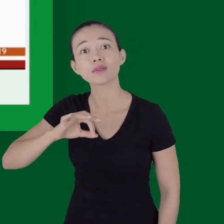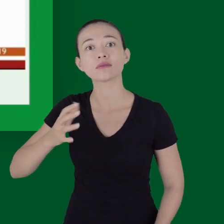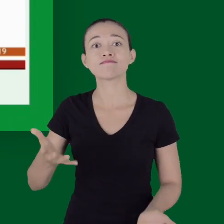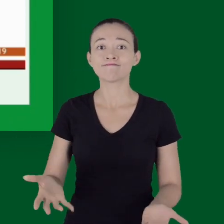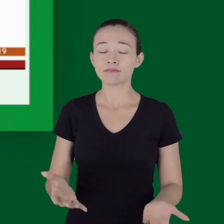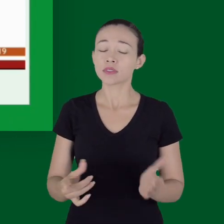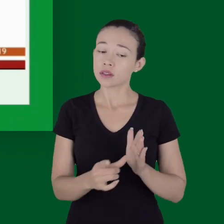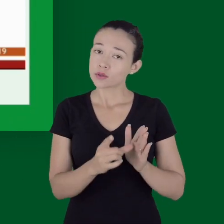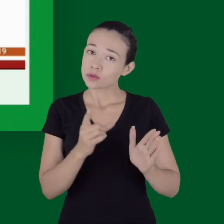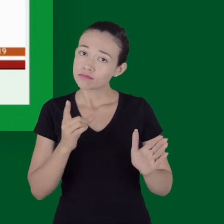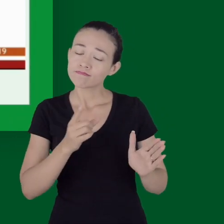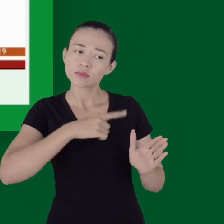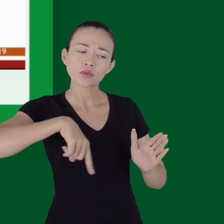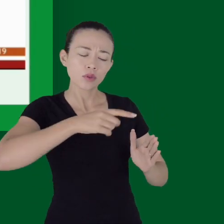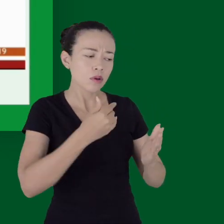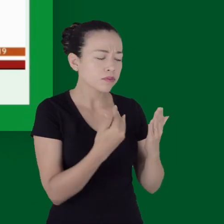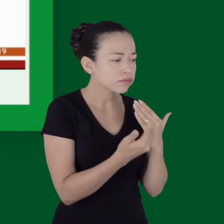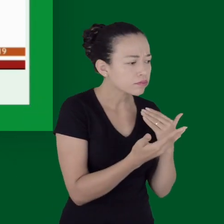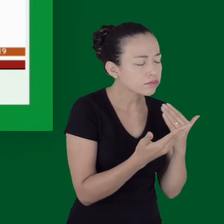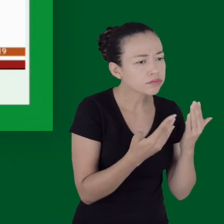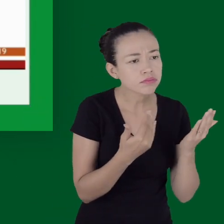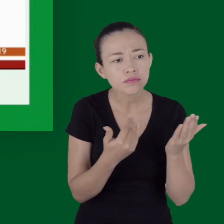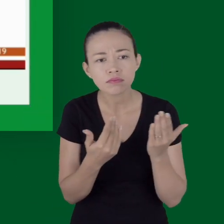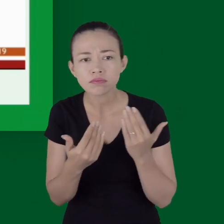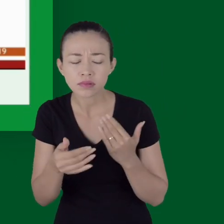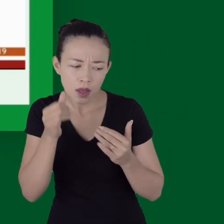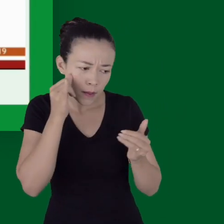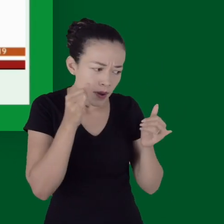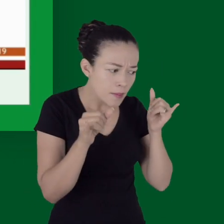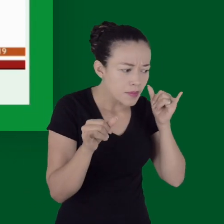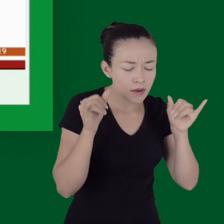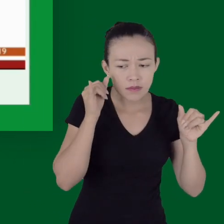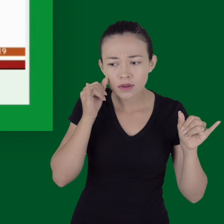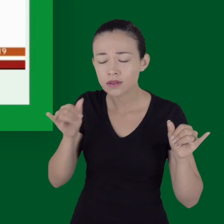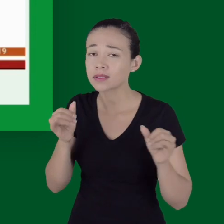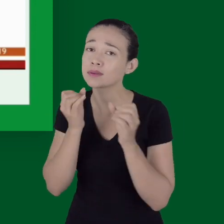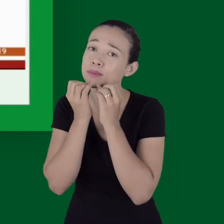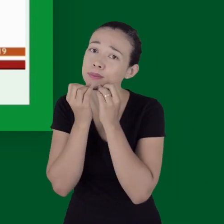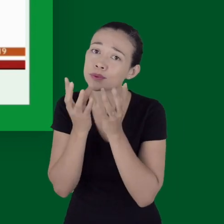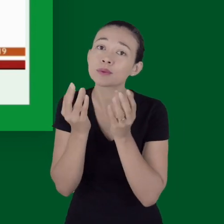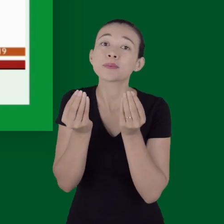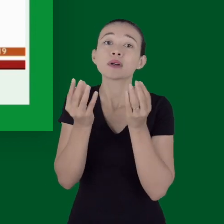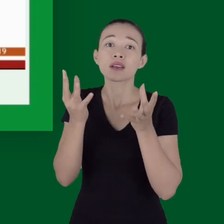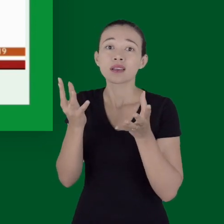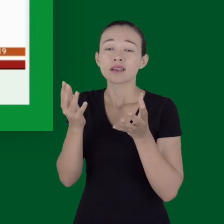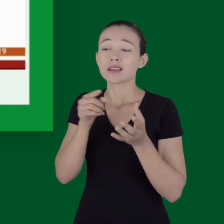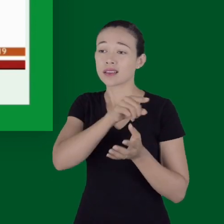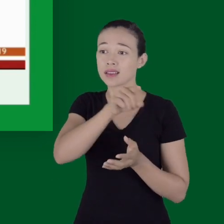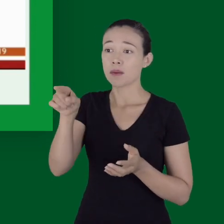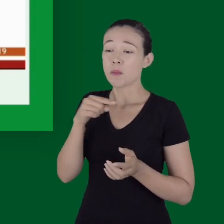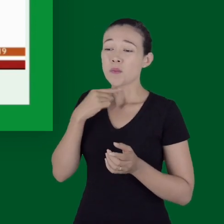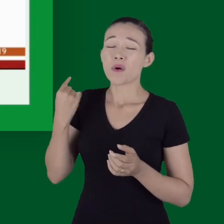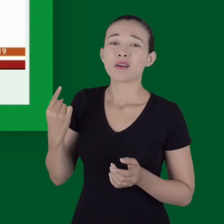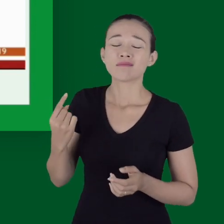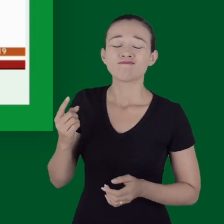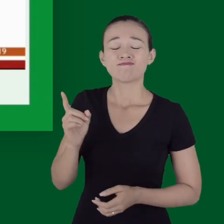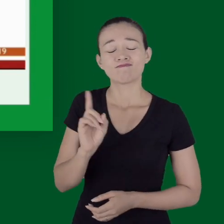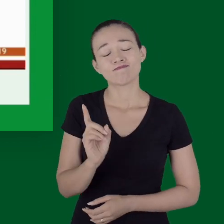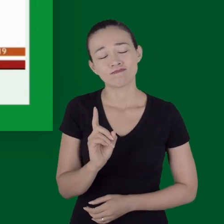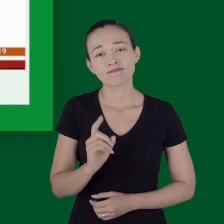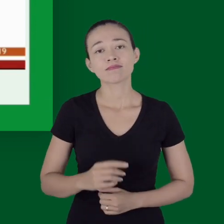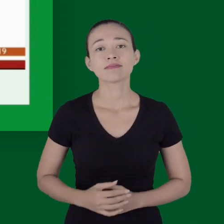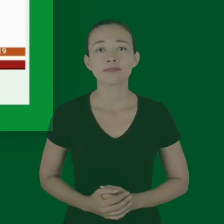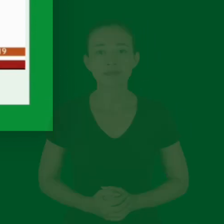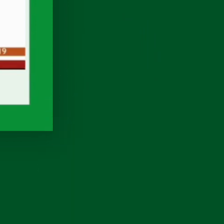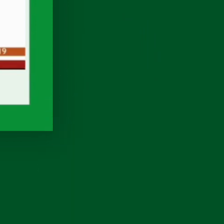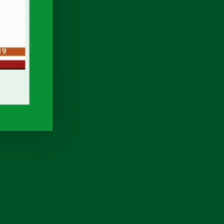tem que ser discutido, algo que tem que ser prevenido, né? Para que a gente não tenha essa